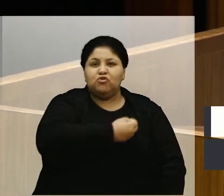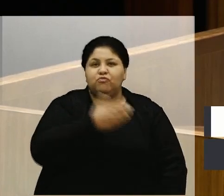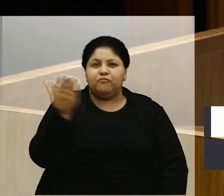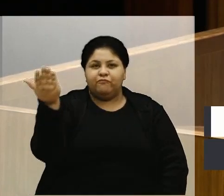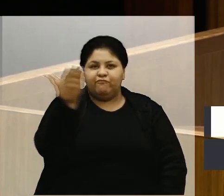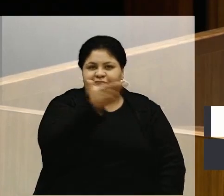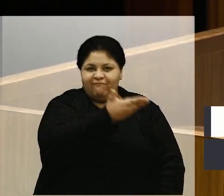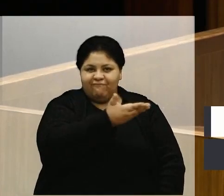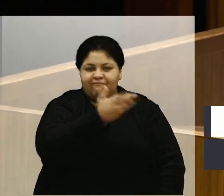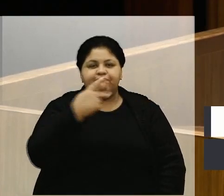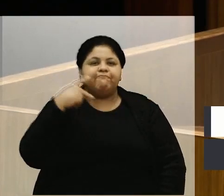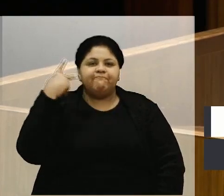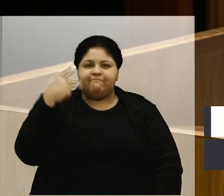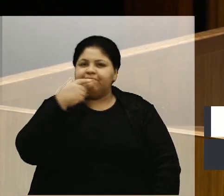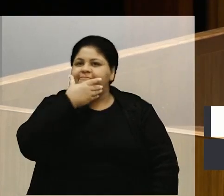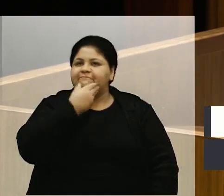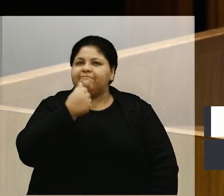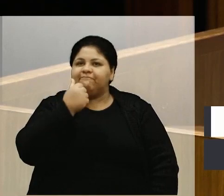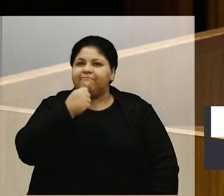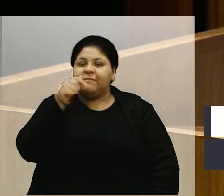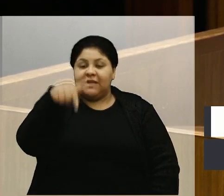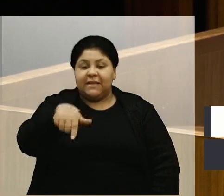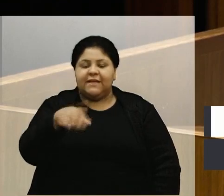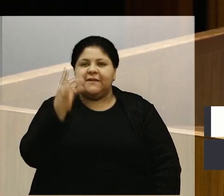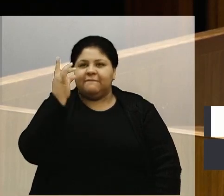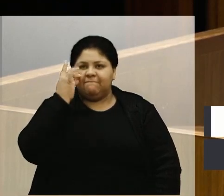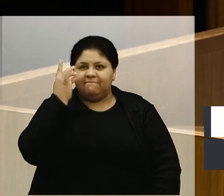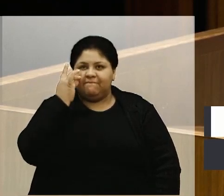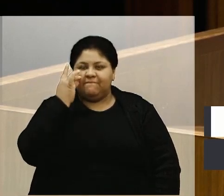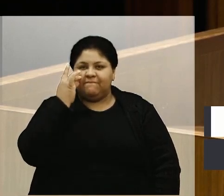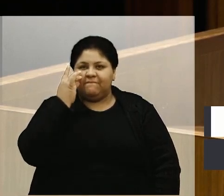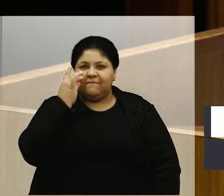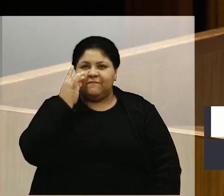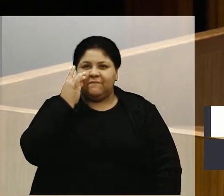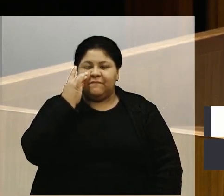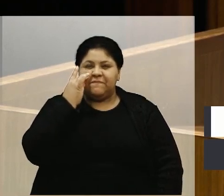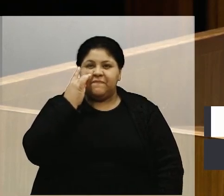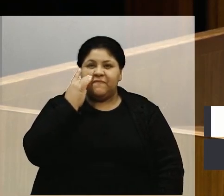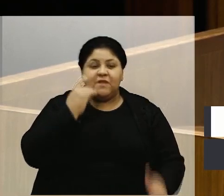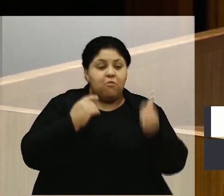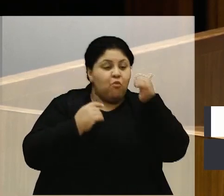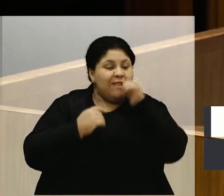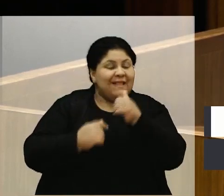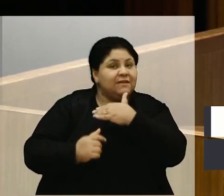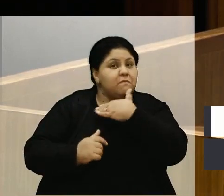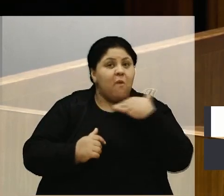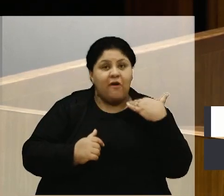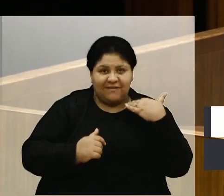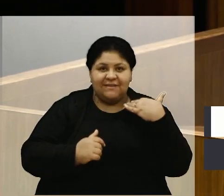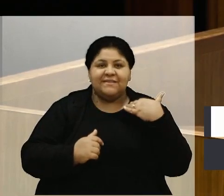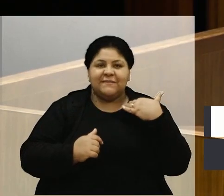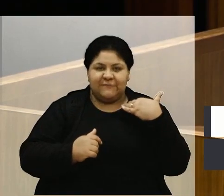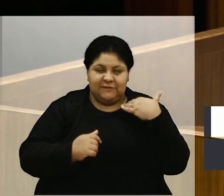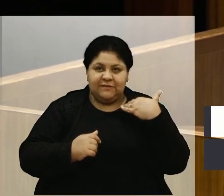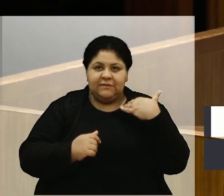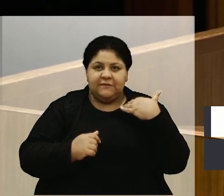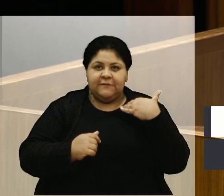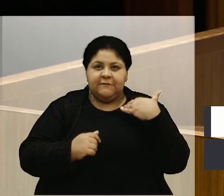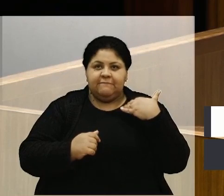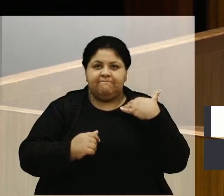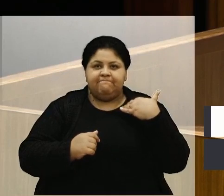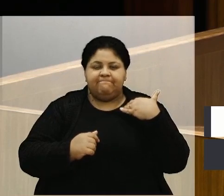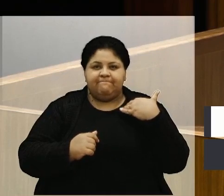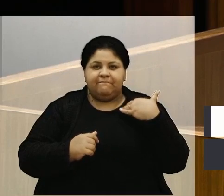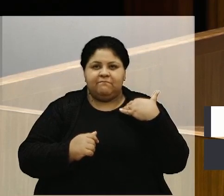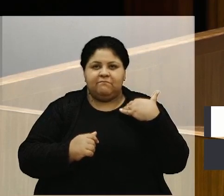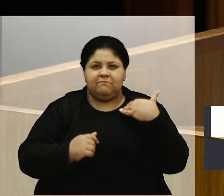e vereadoras aqui dessa casa em mulheres mortas. Imaginem mulheres mortas aqui nessa